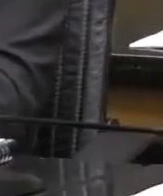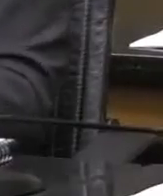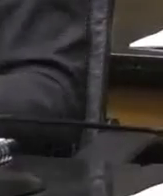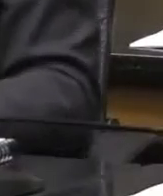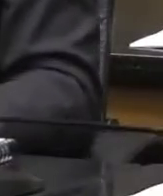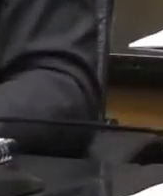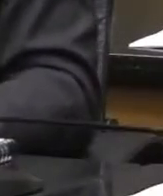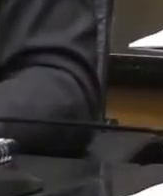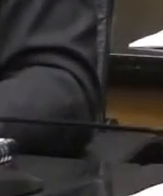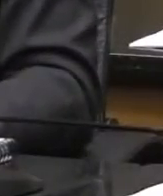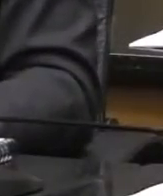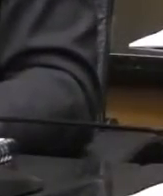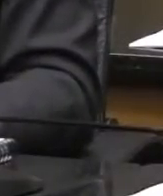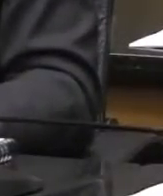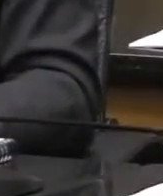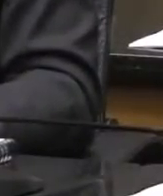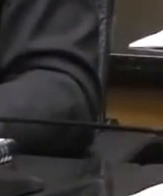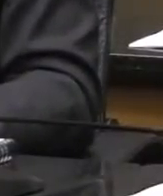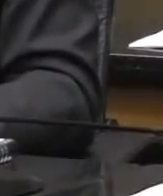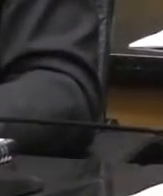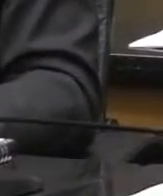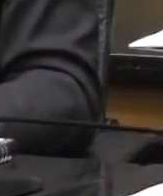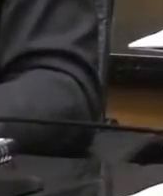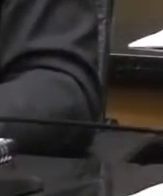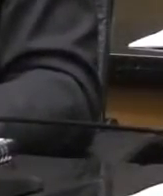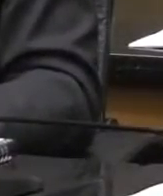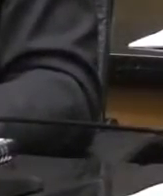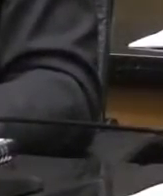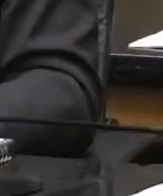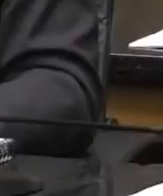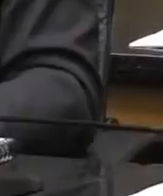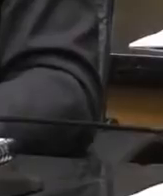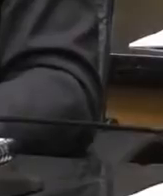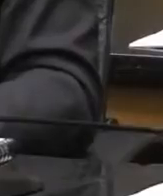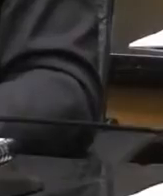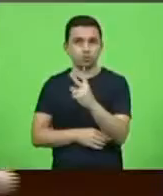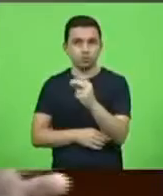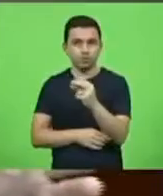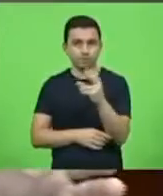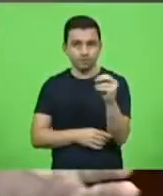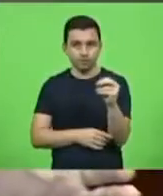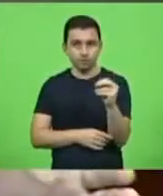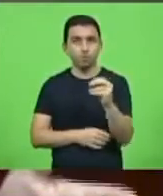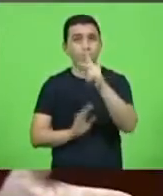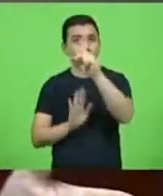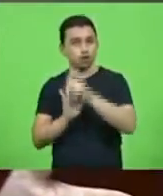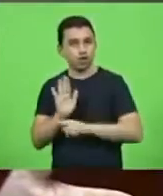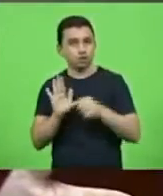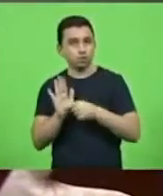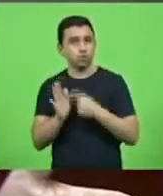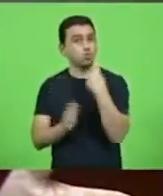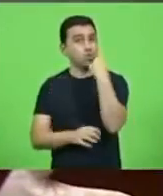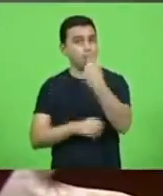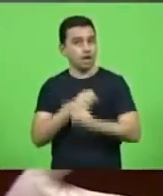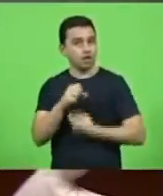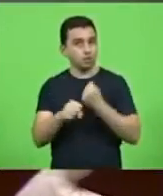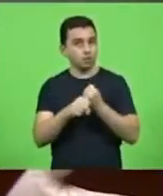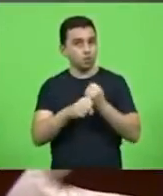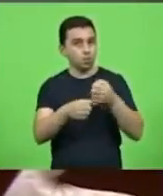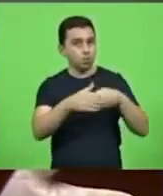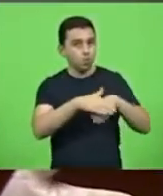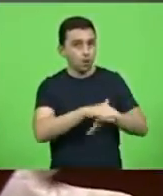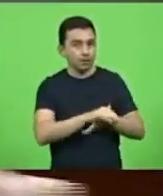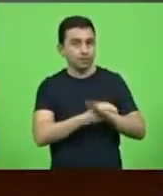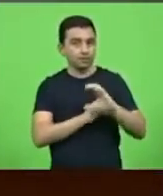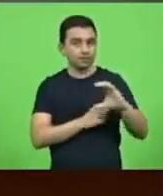a comissão de educação tem o direito de aguardar o resultado das diligências. O projeto ficou um ano em uma gaveta na